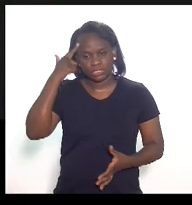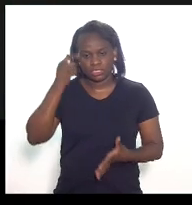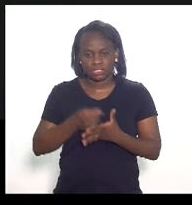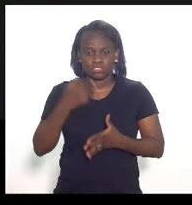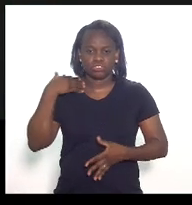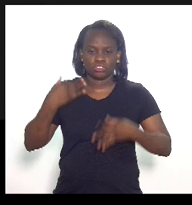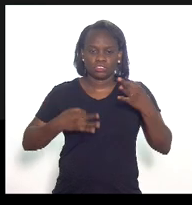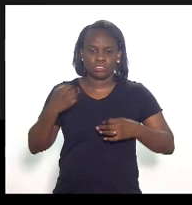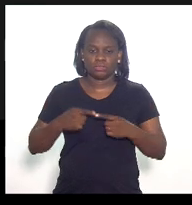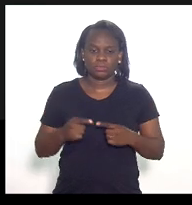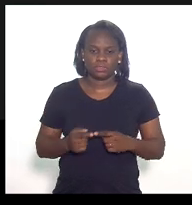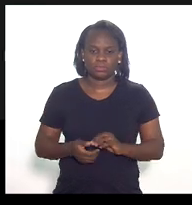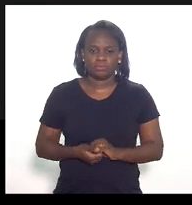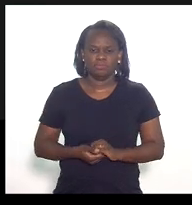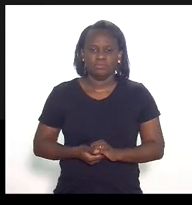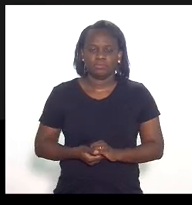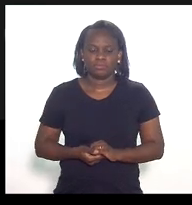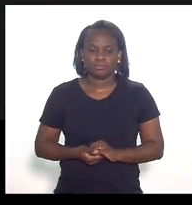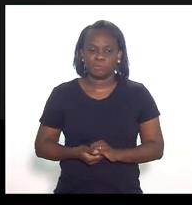juridicidade.